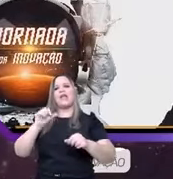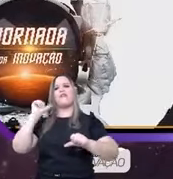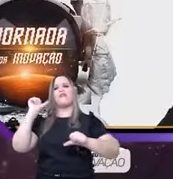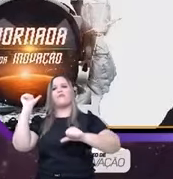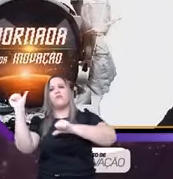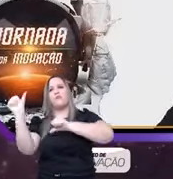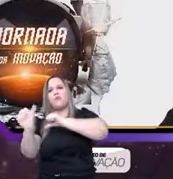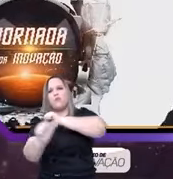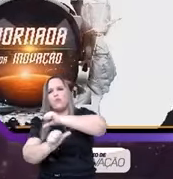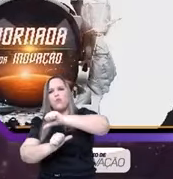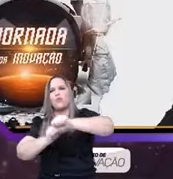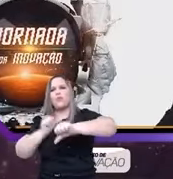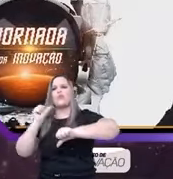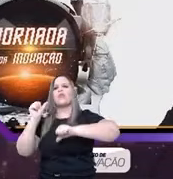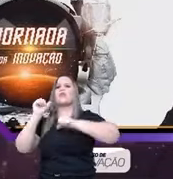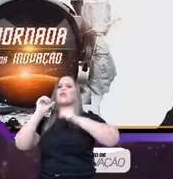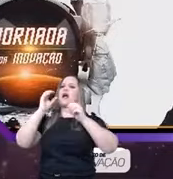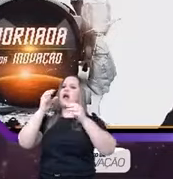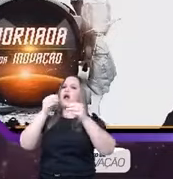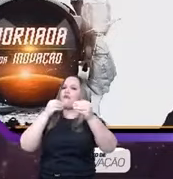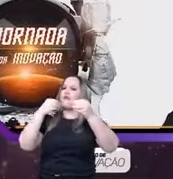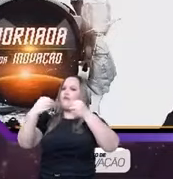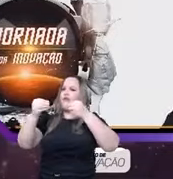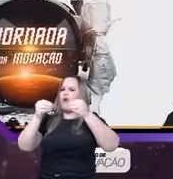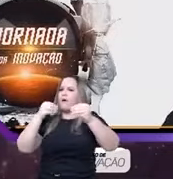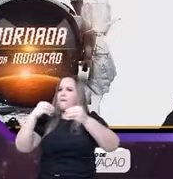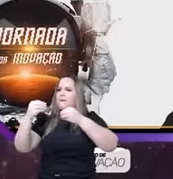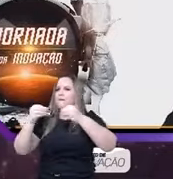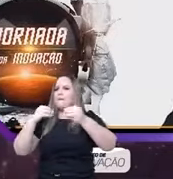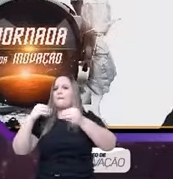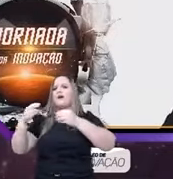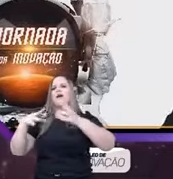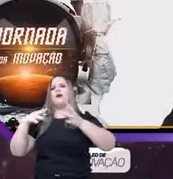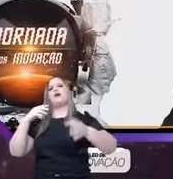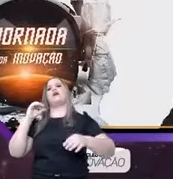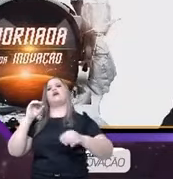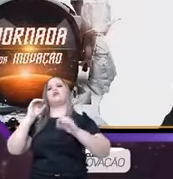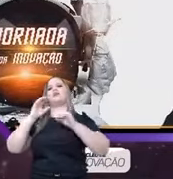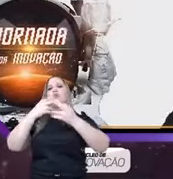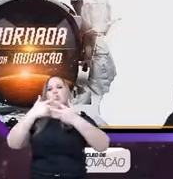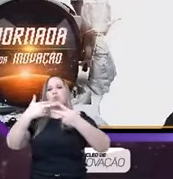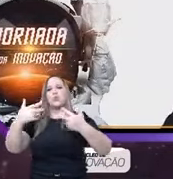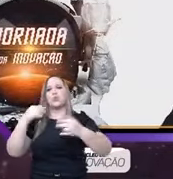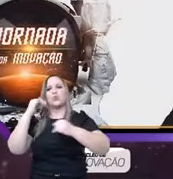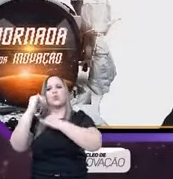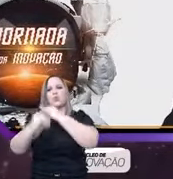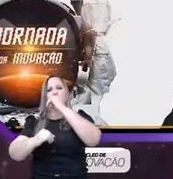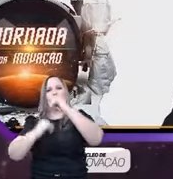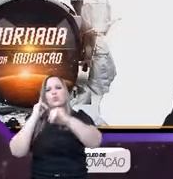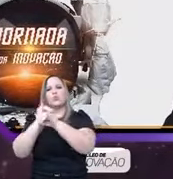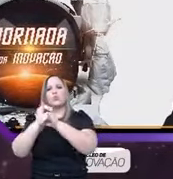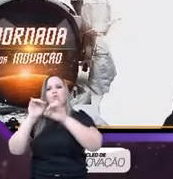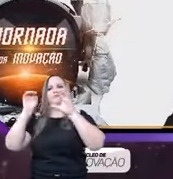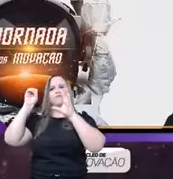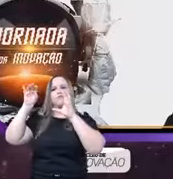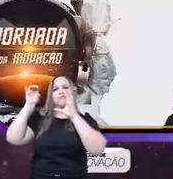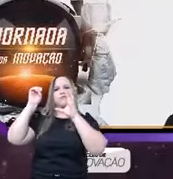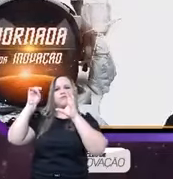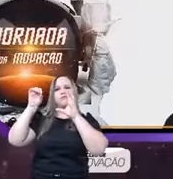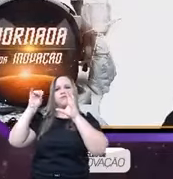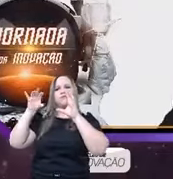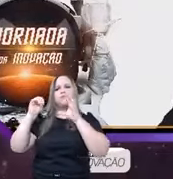o redesenho dos serviços públicos prestados por meio de ferramentas informatizadas. Eu não questiono essa questão, eu acho que é um fato